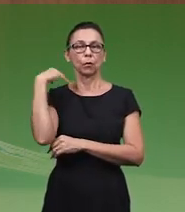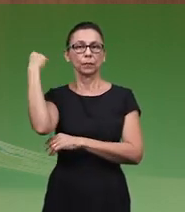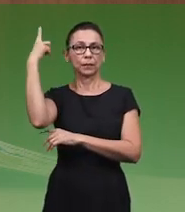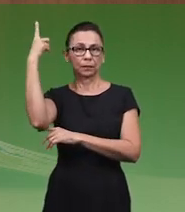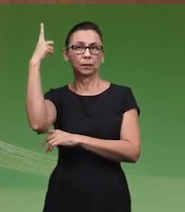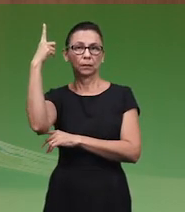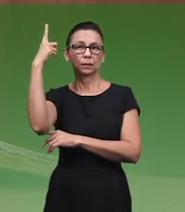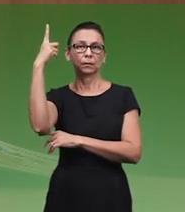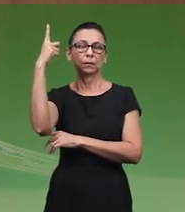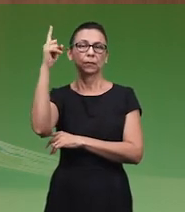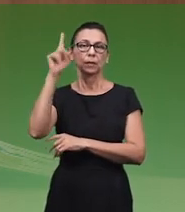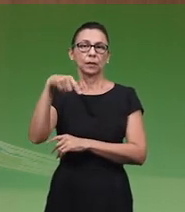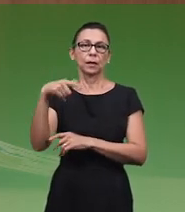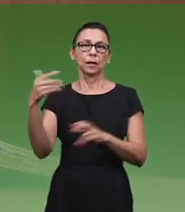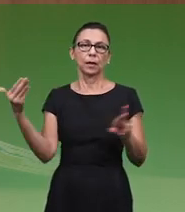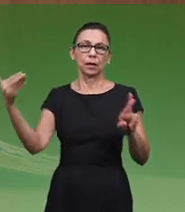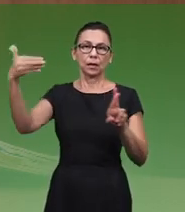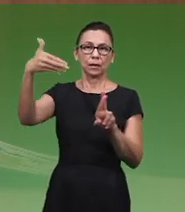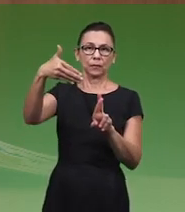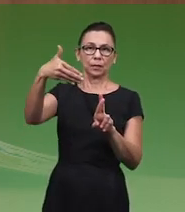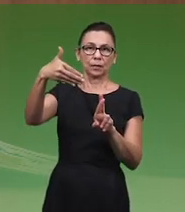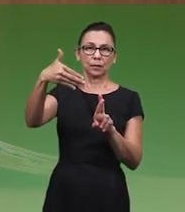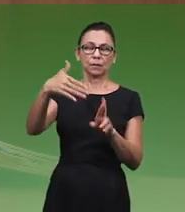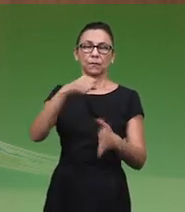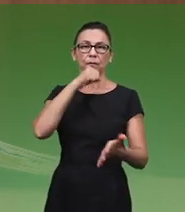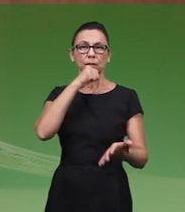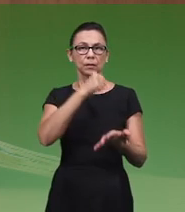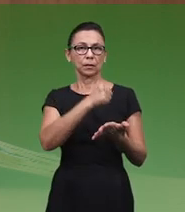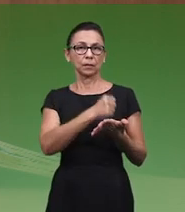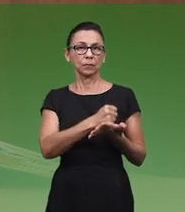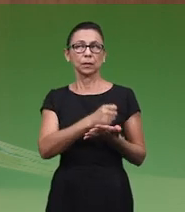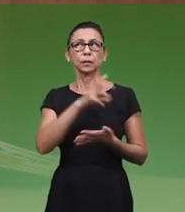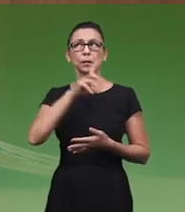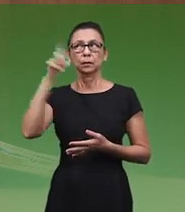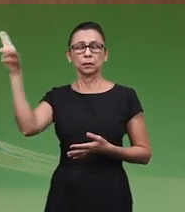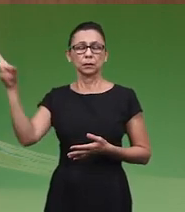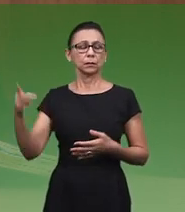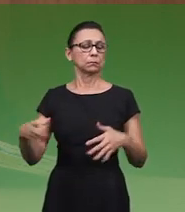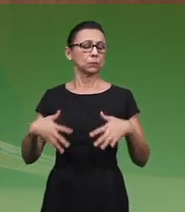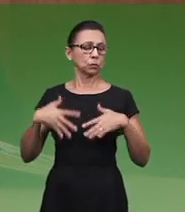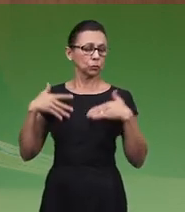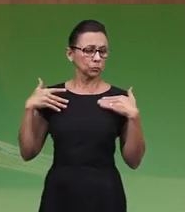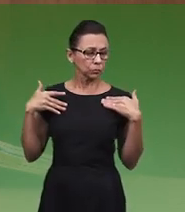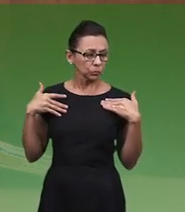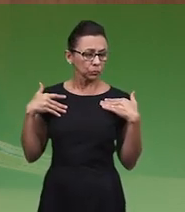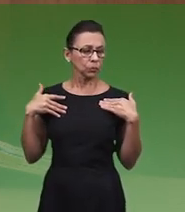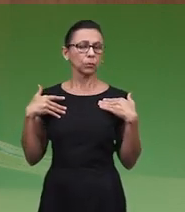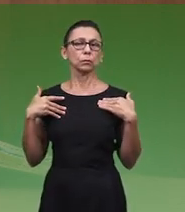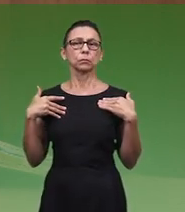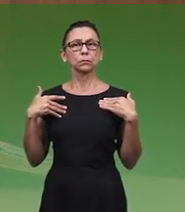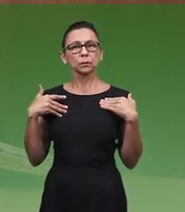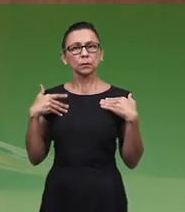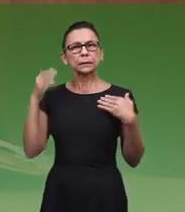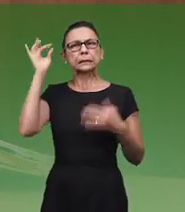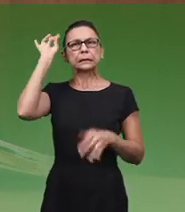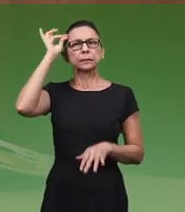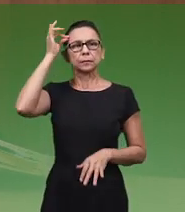é a maior referência do Velho Testamento. Um homem que agradou a Deus, um homem muito